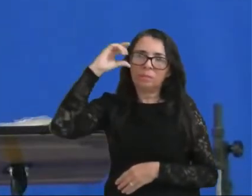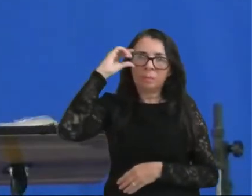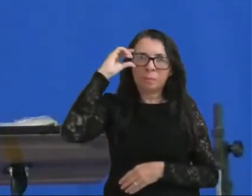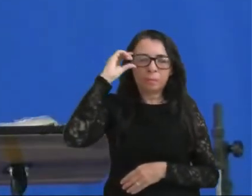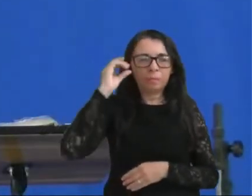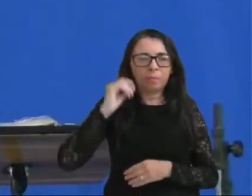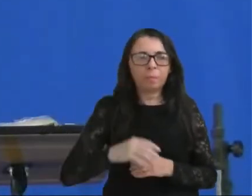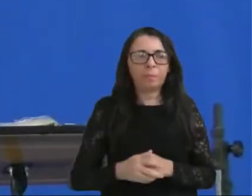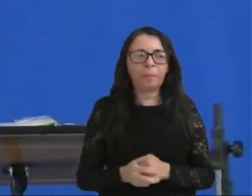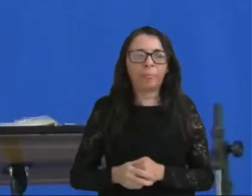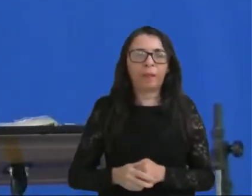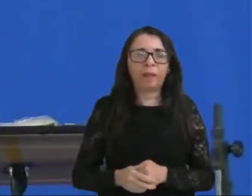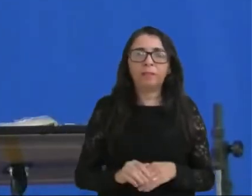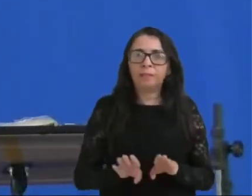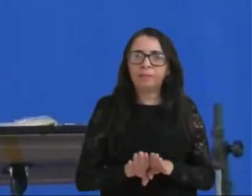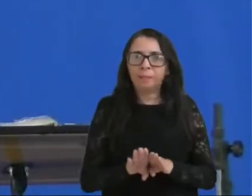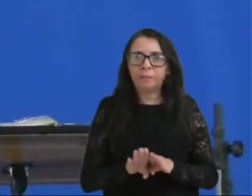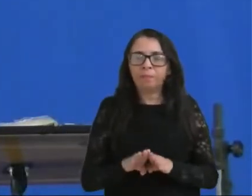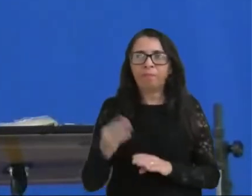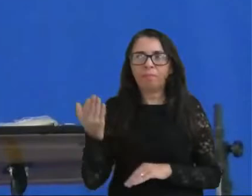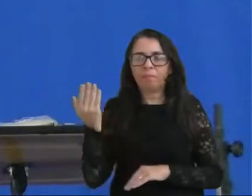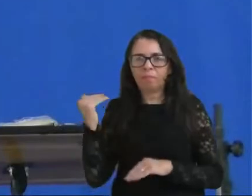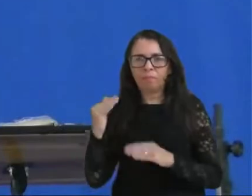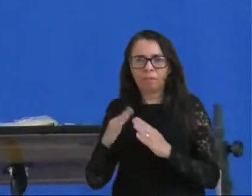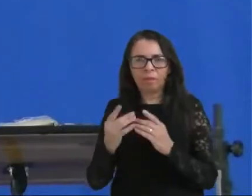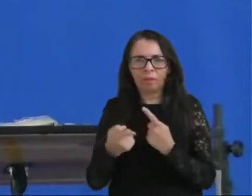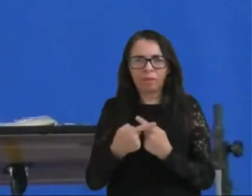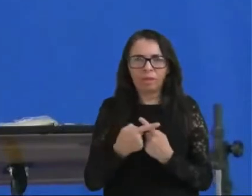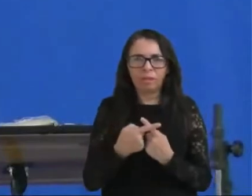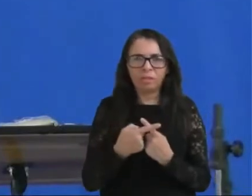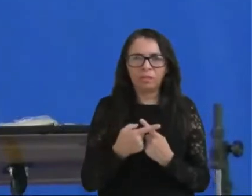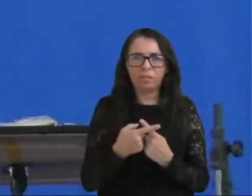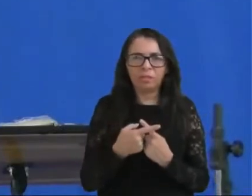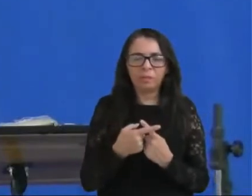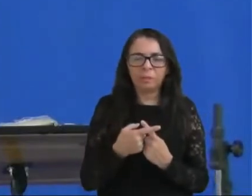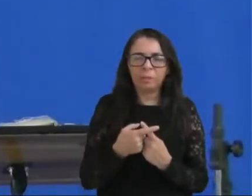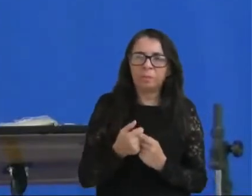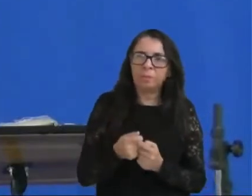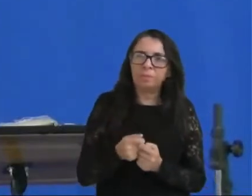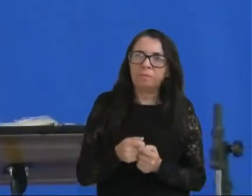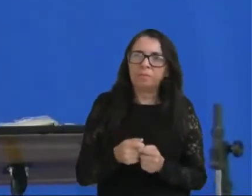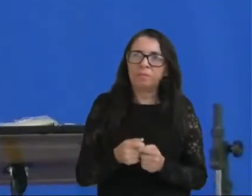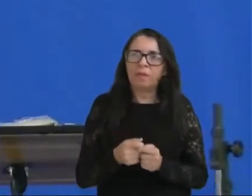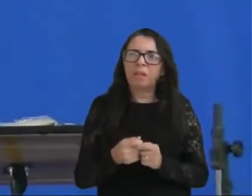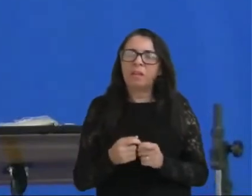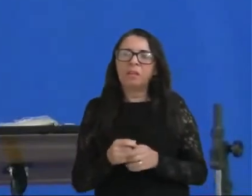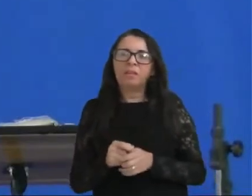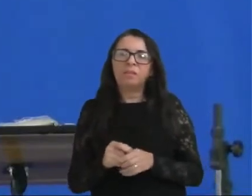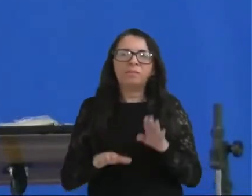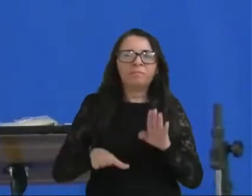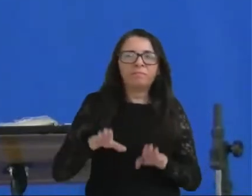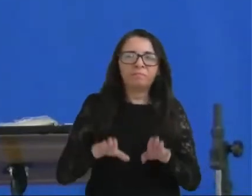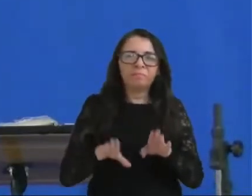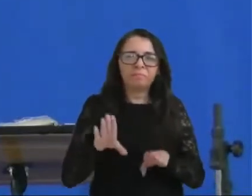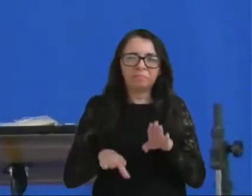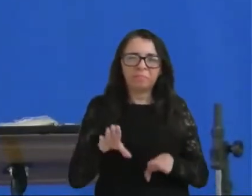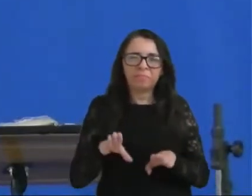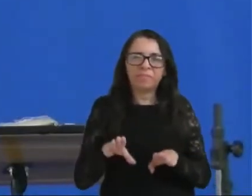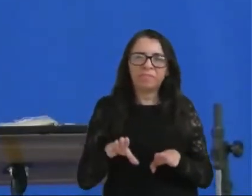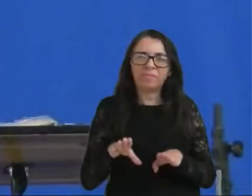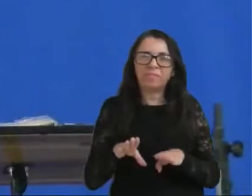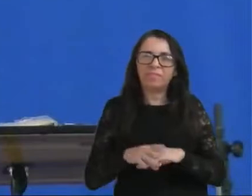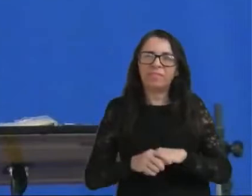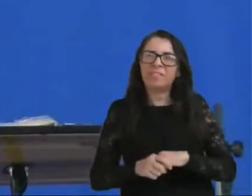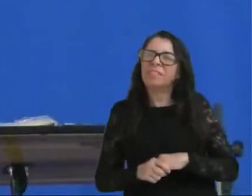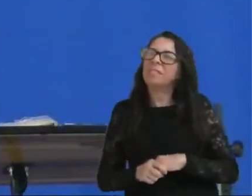Era uma igreja envolvida com uma obra de Deus. Não precisava talvez ficar